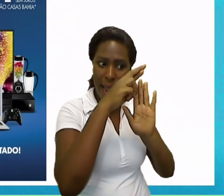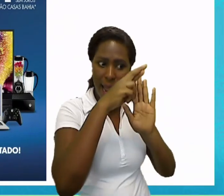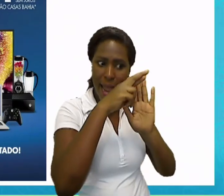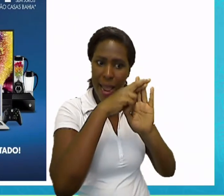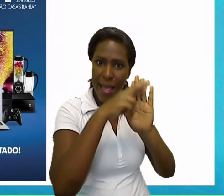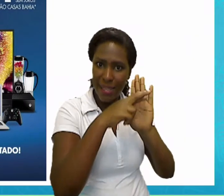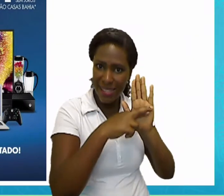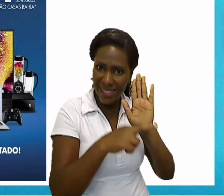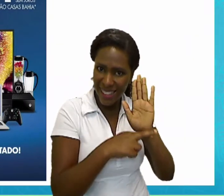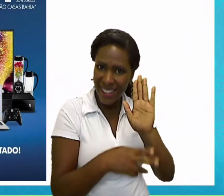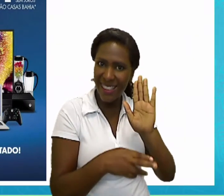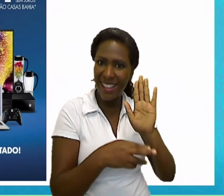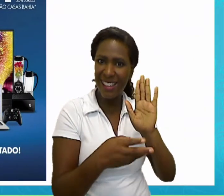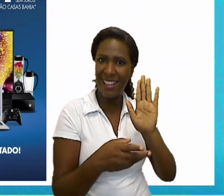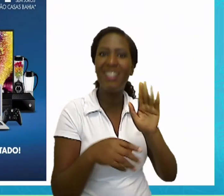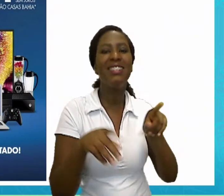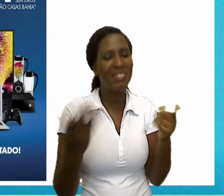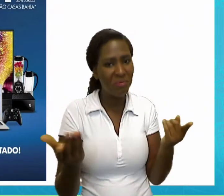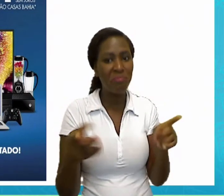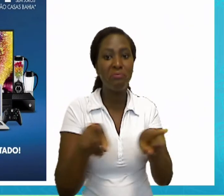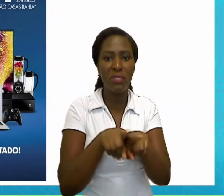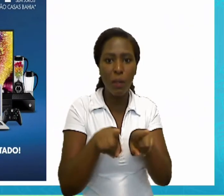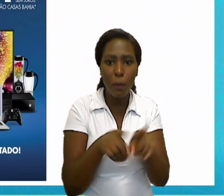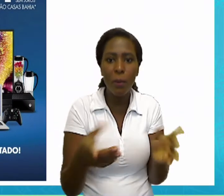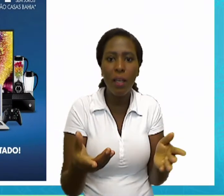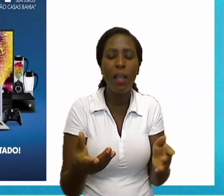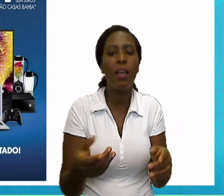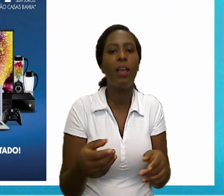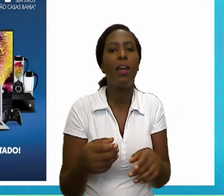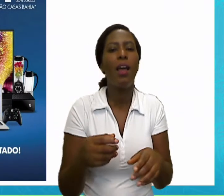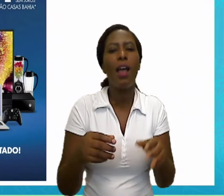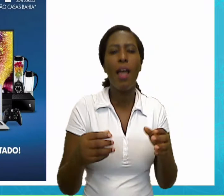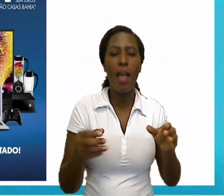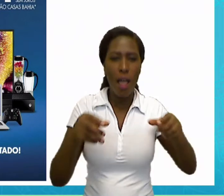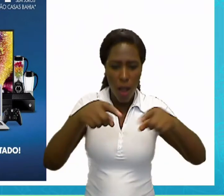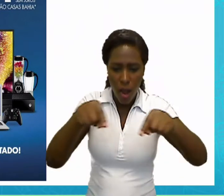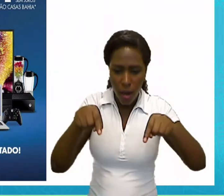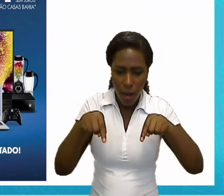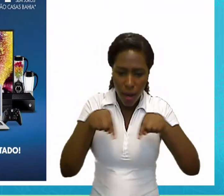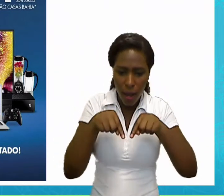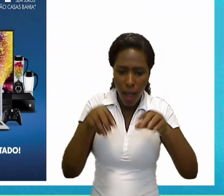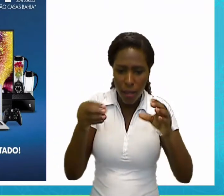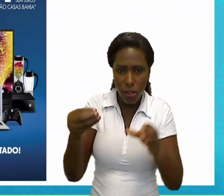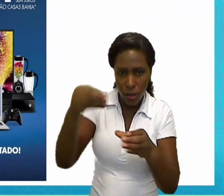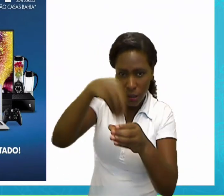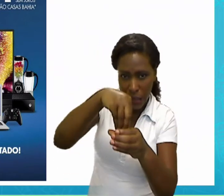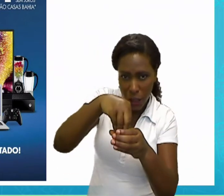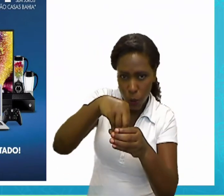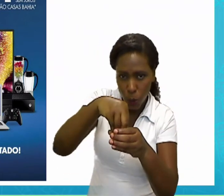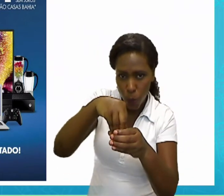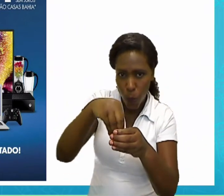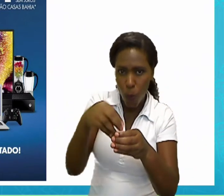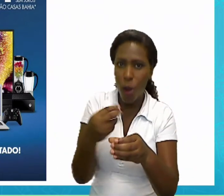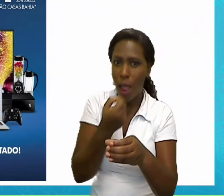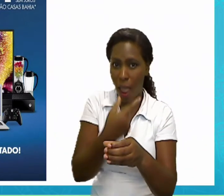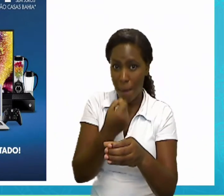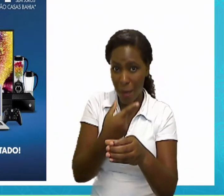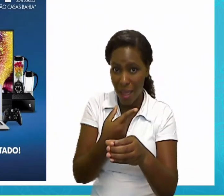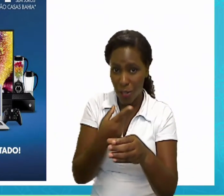de remédio, manual de instruções, regulamento e textos